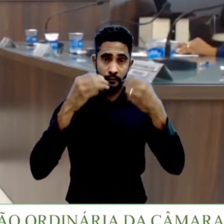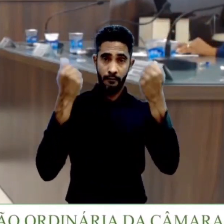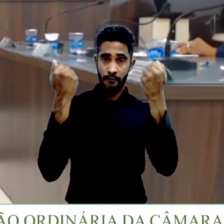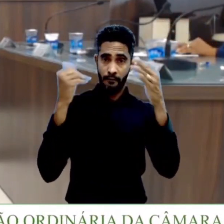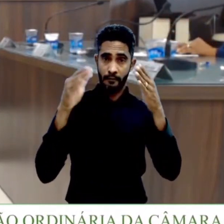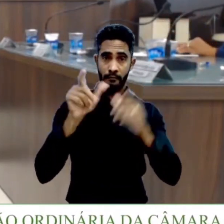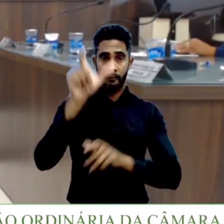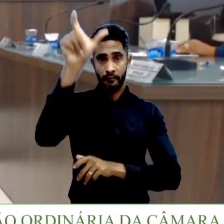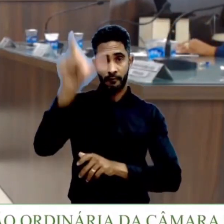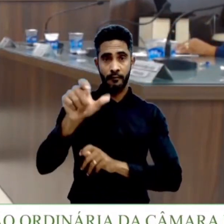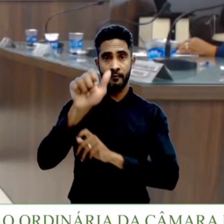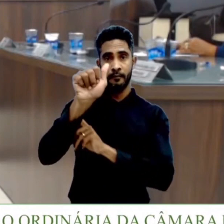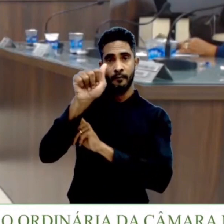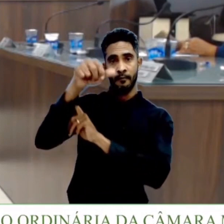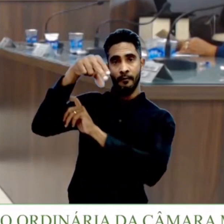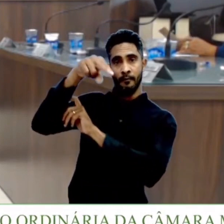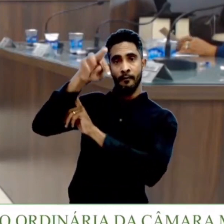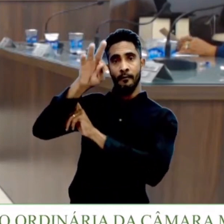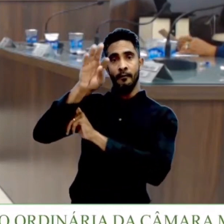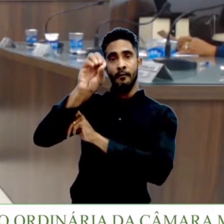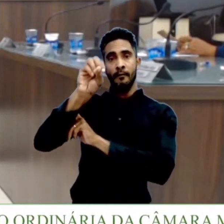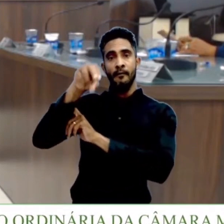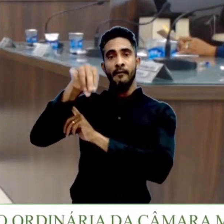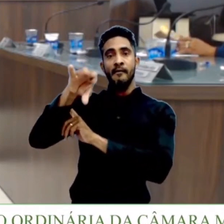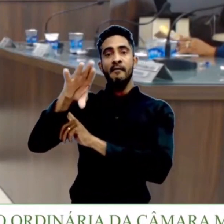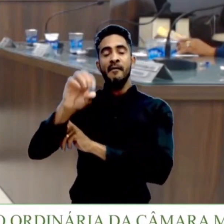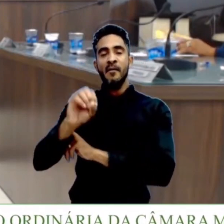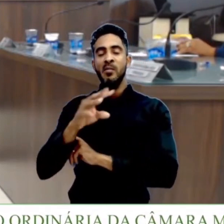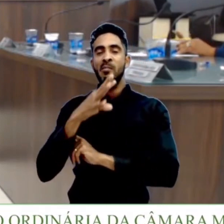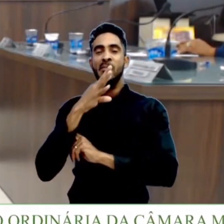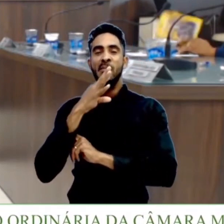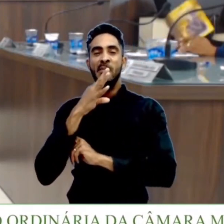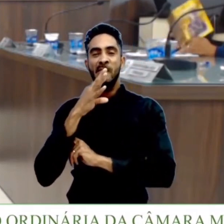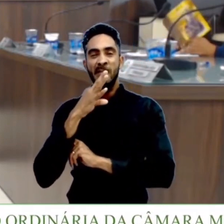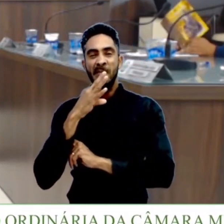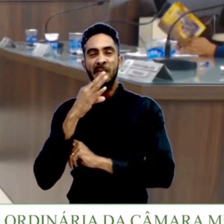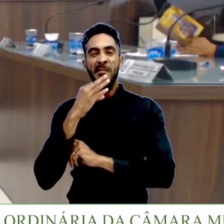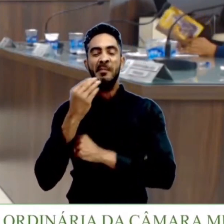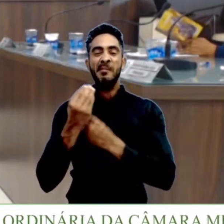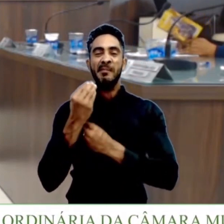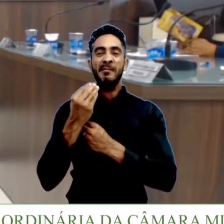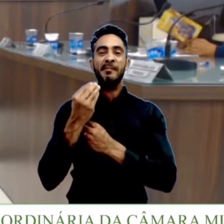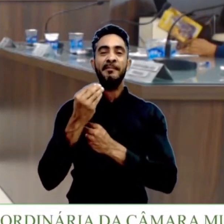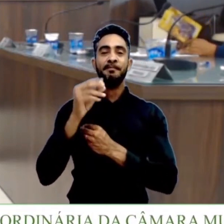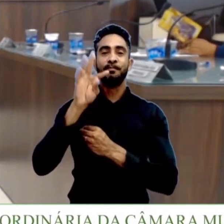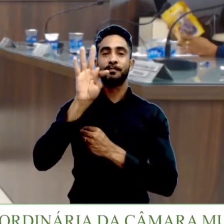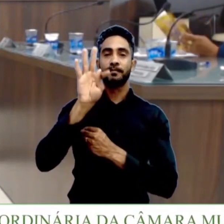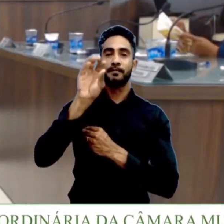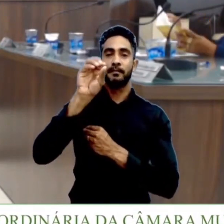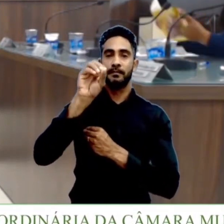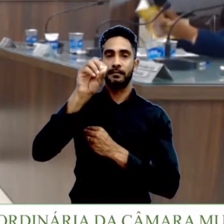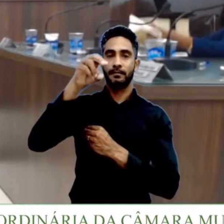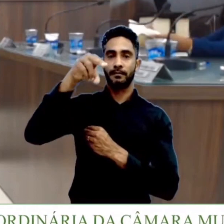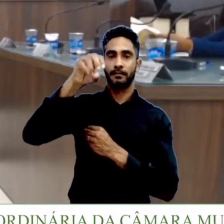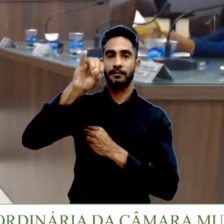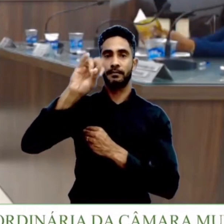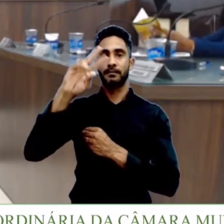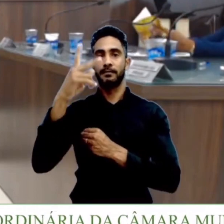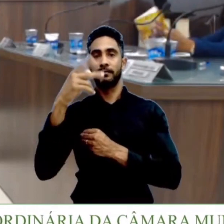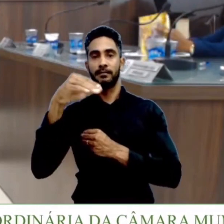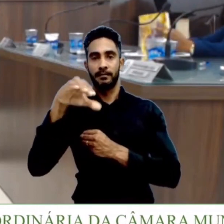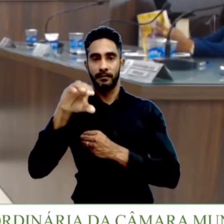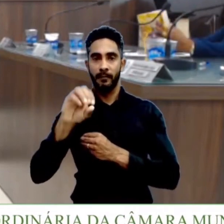ao senhor Antônio Martins Rodrigues, conhecido carinhosamente por Toninho Biriba, do Rio